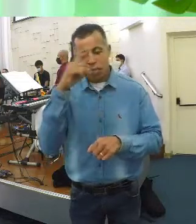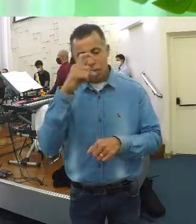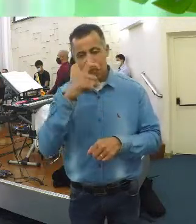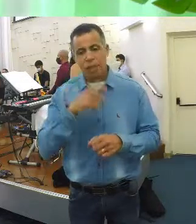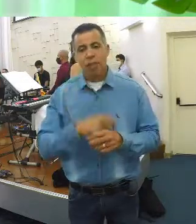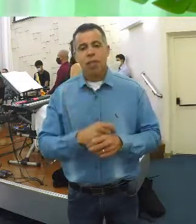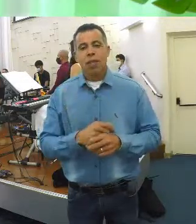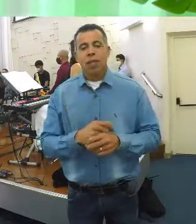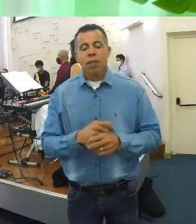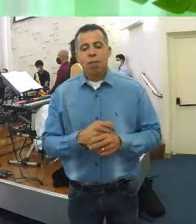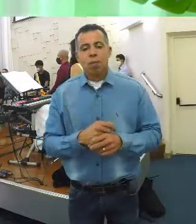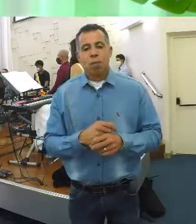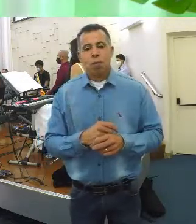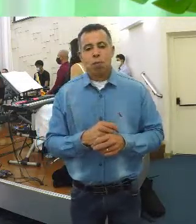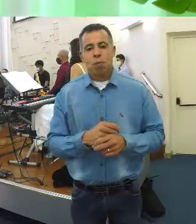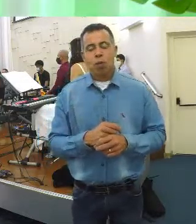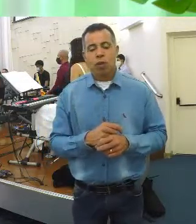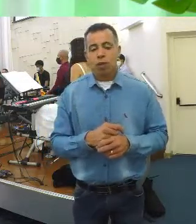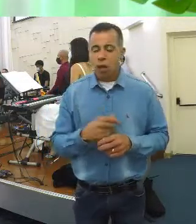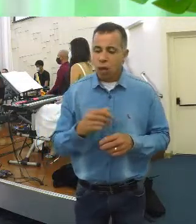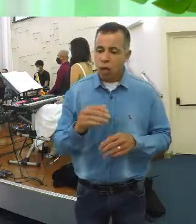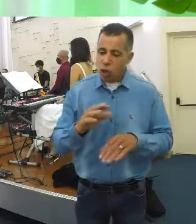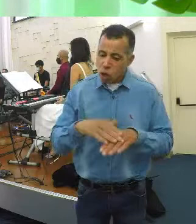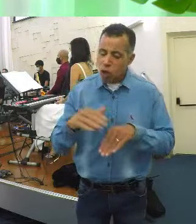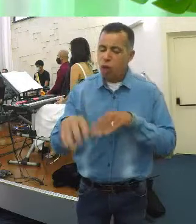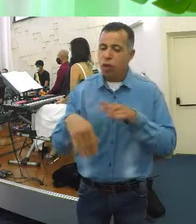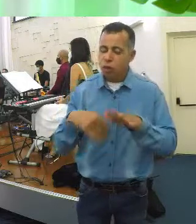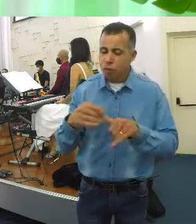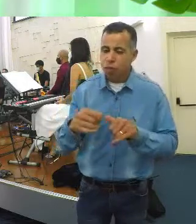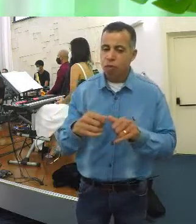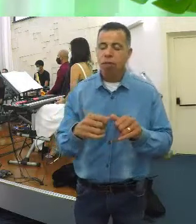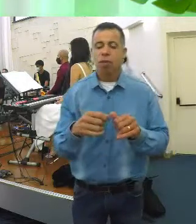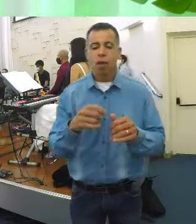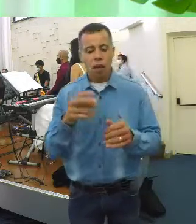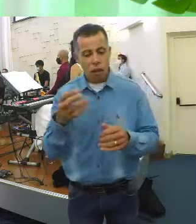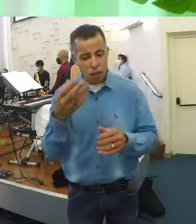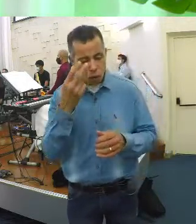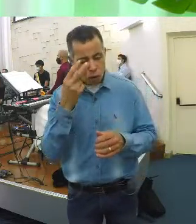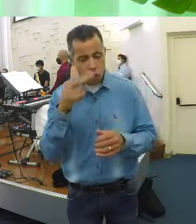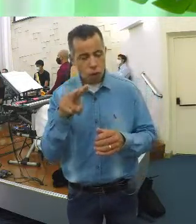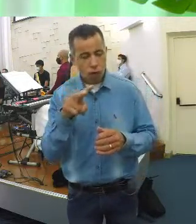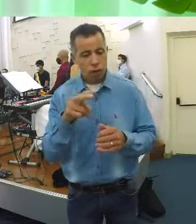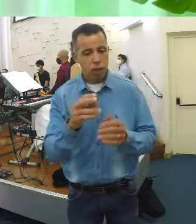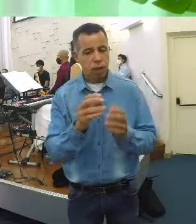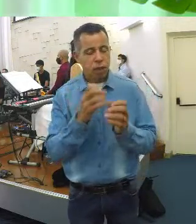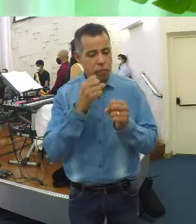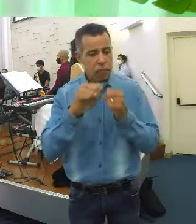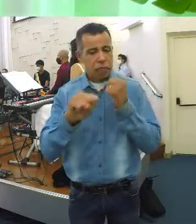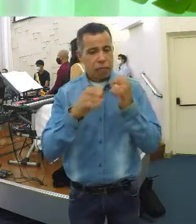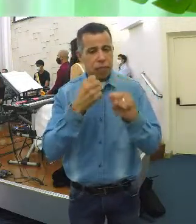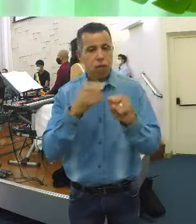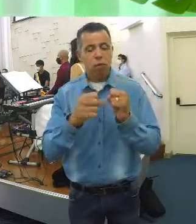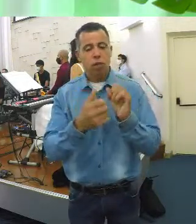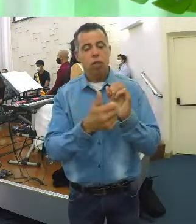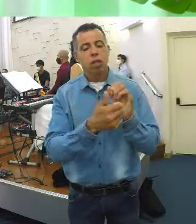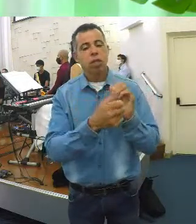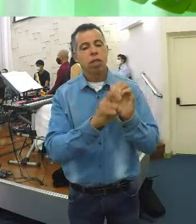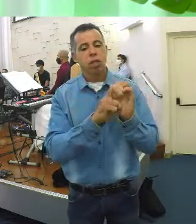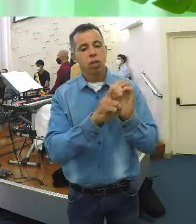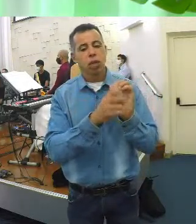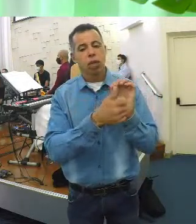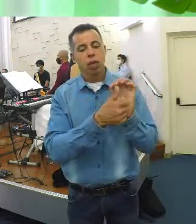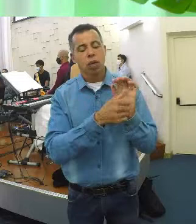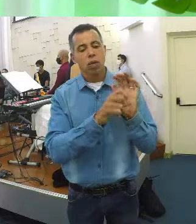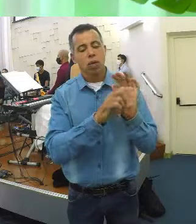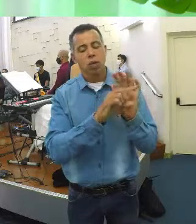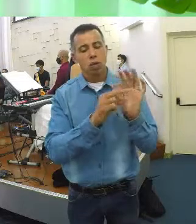o próximo ano, então eu lhe chamo a ler Salmos 51:12, a oração de um homem abatido que